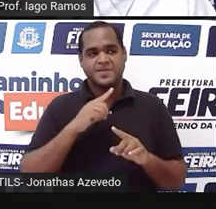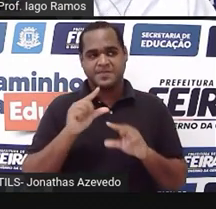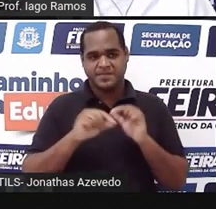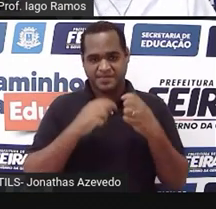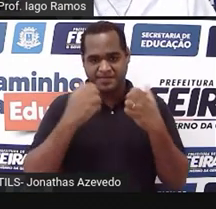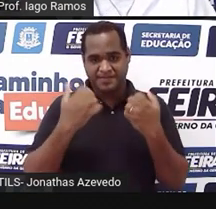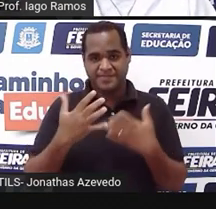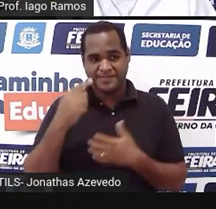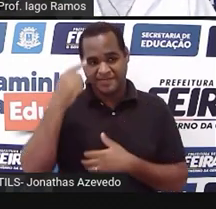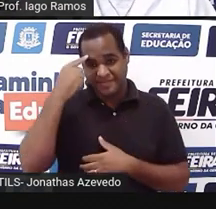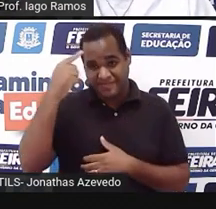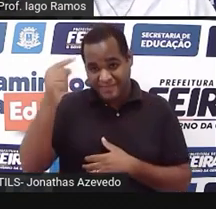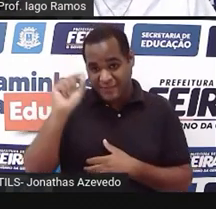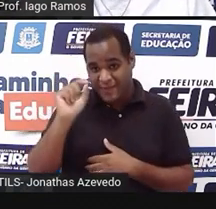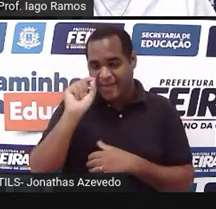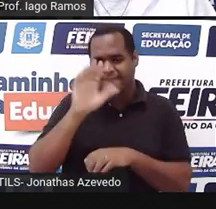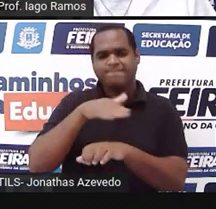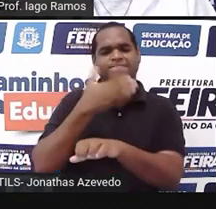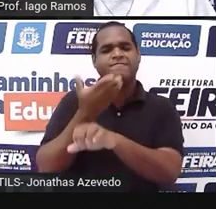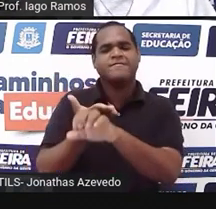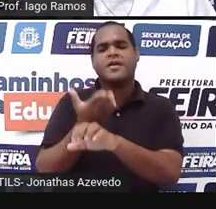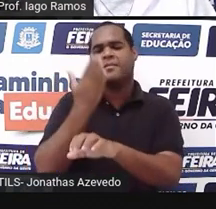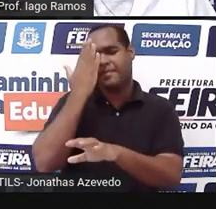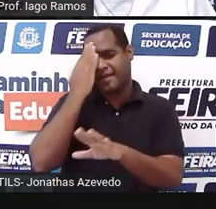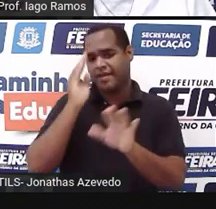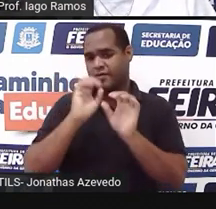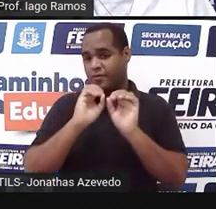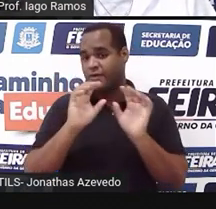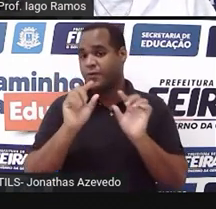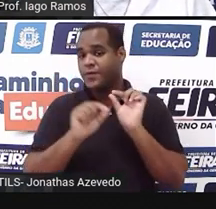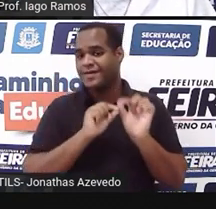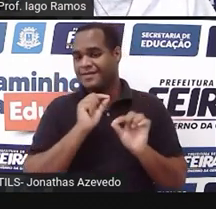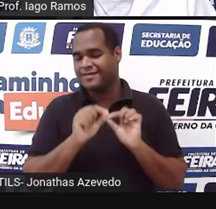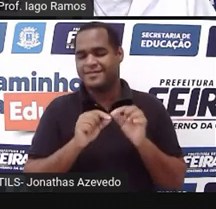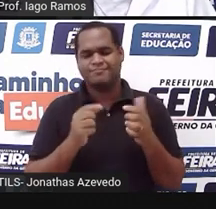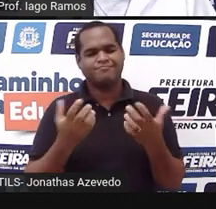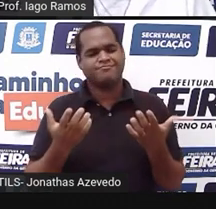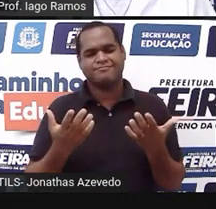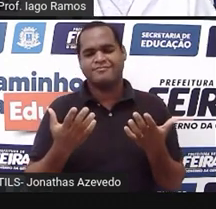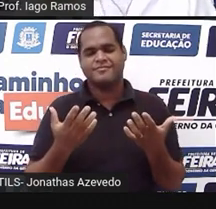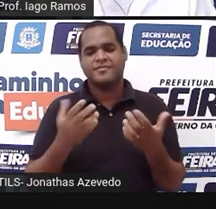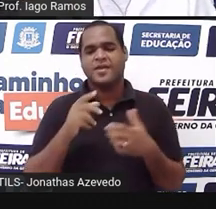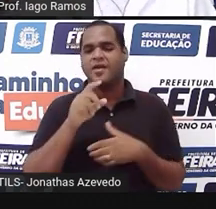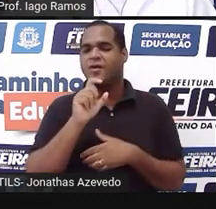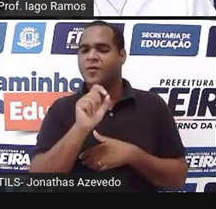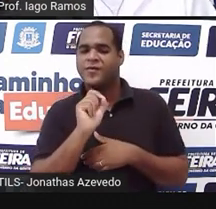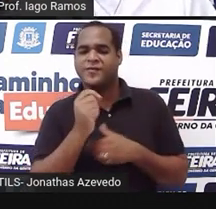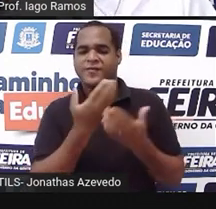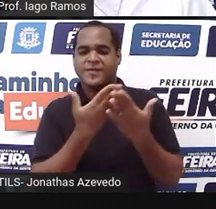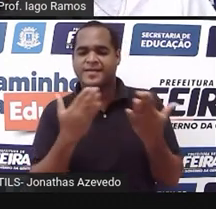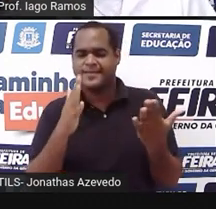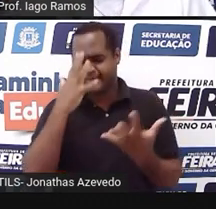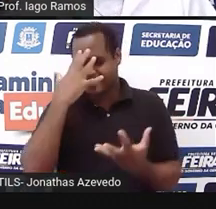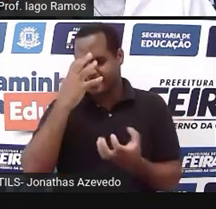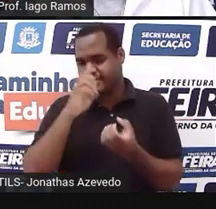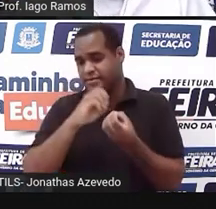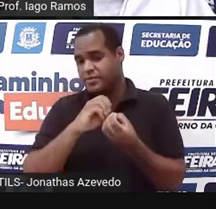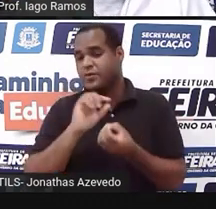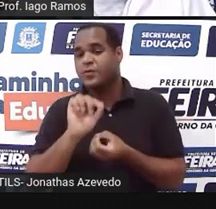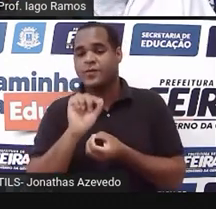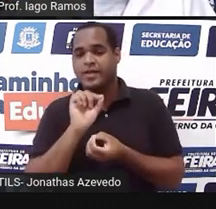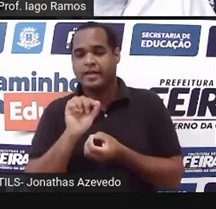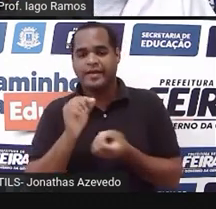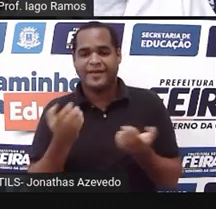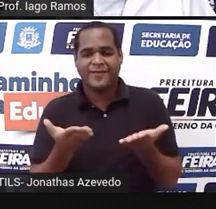até aqui o que é que ficou entendido nessa aula Aliás o quanto ficou entendido para